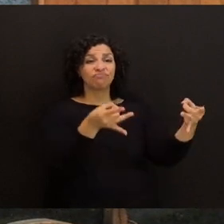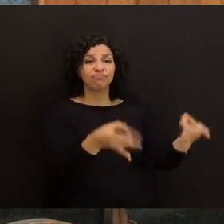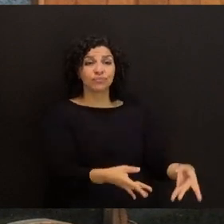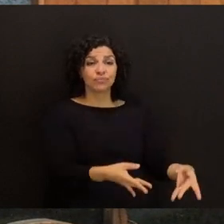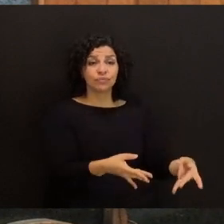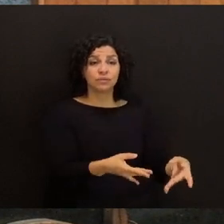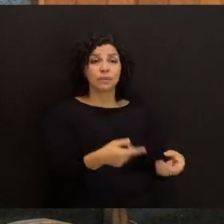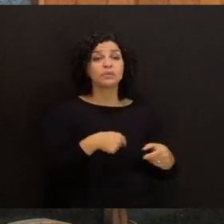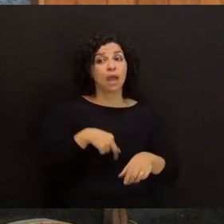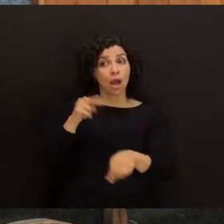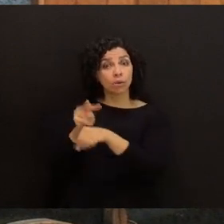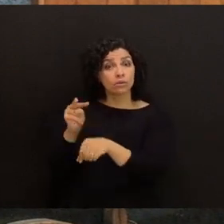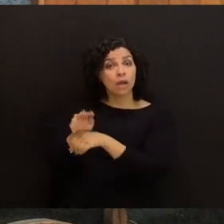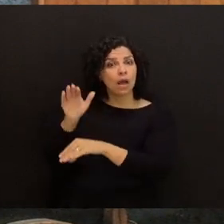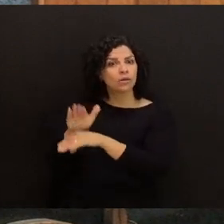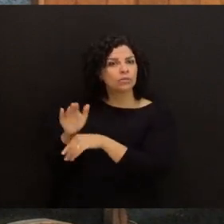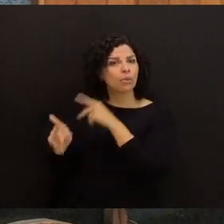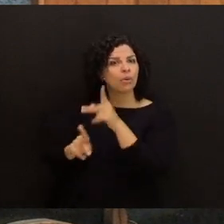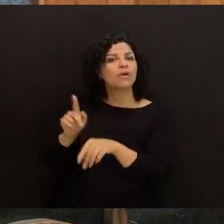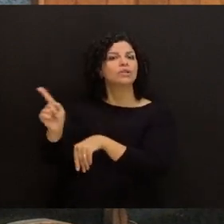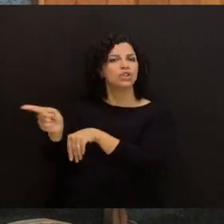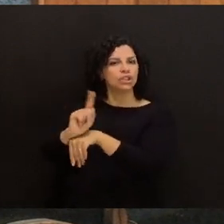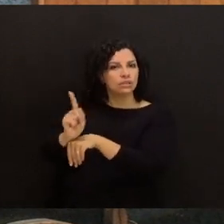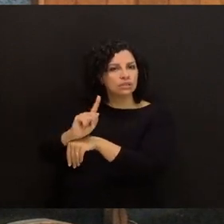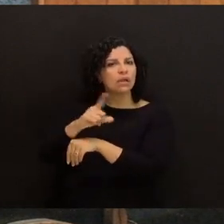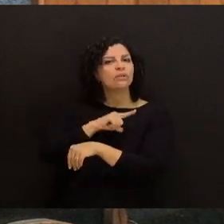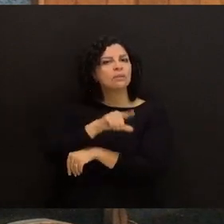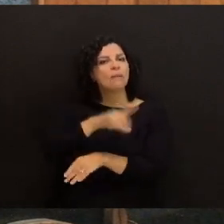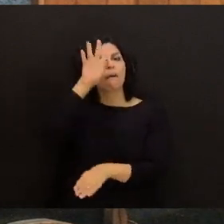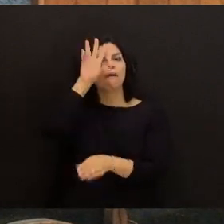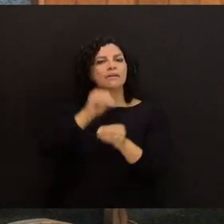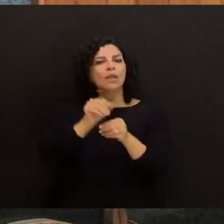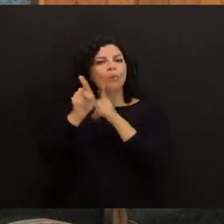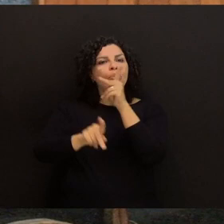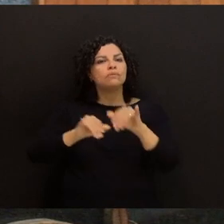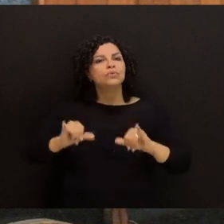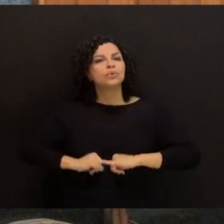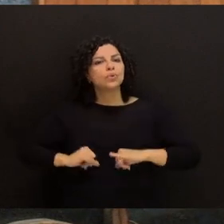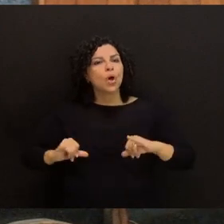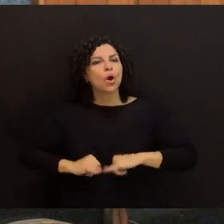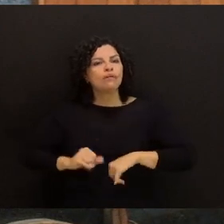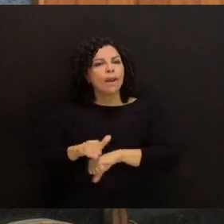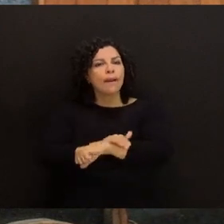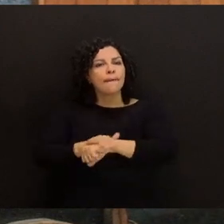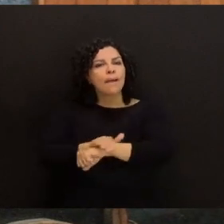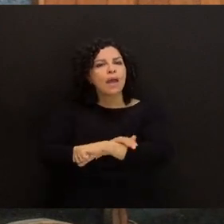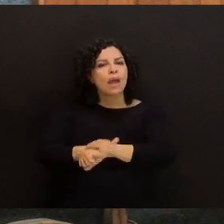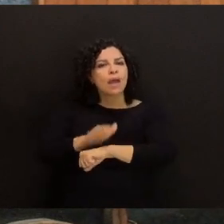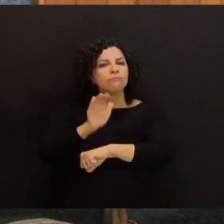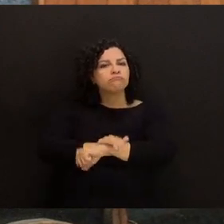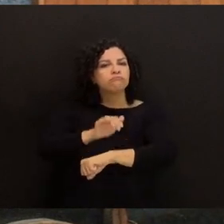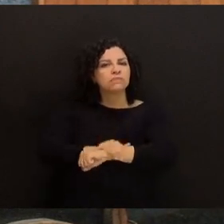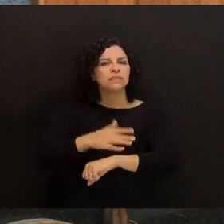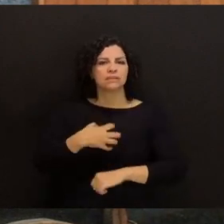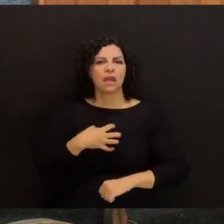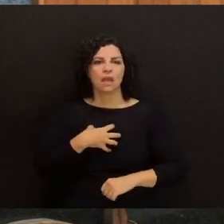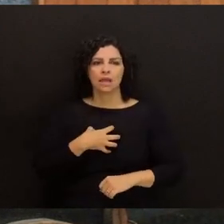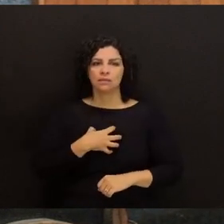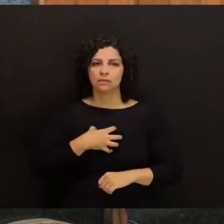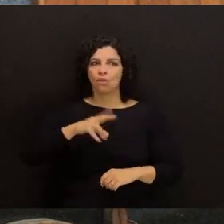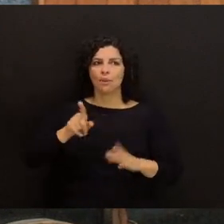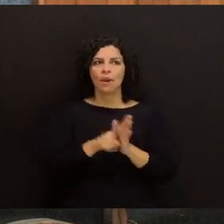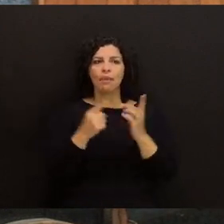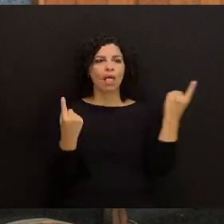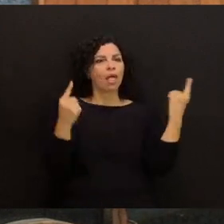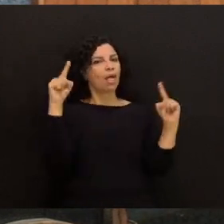cuidar do povo isso é gestão isso é entender o que o povo tá sofrendo na pele lá na ponta não é só